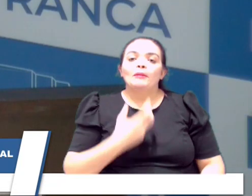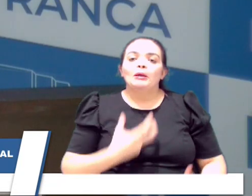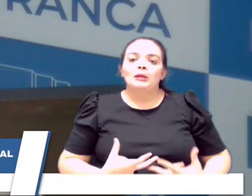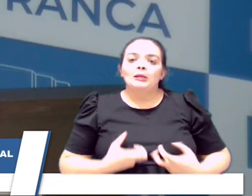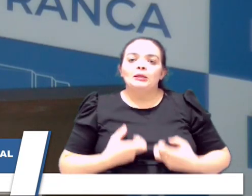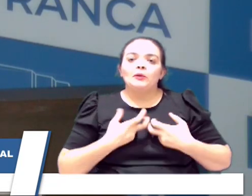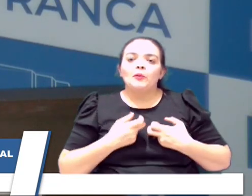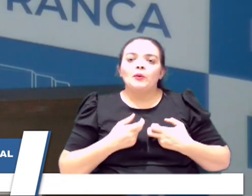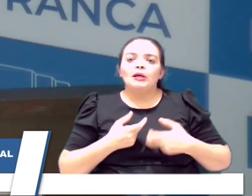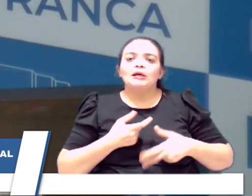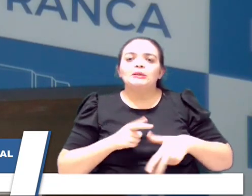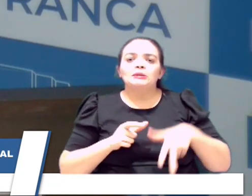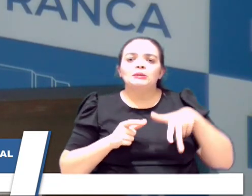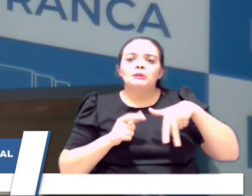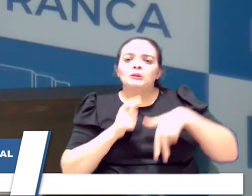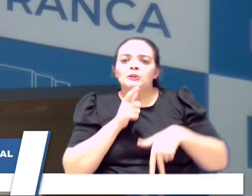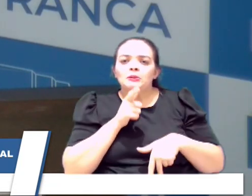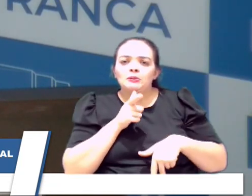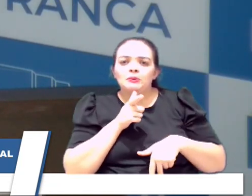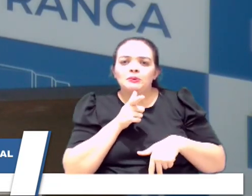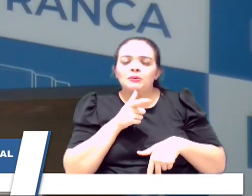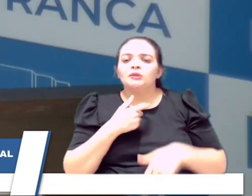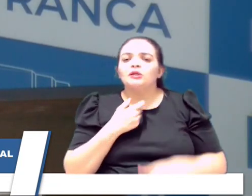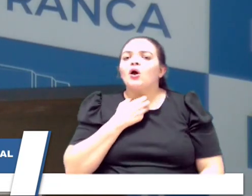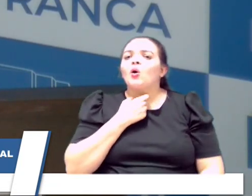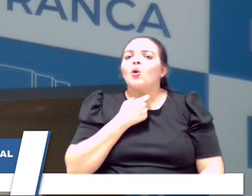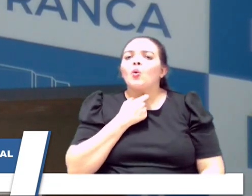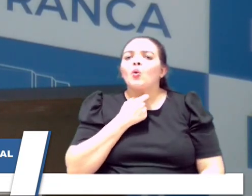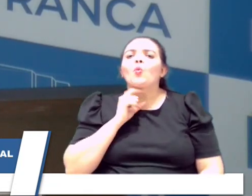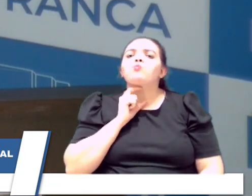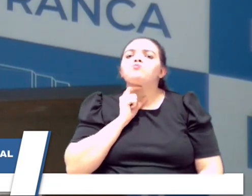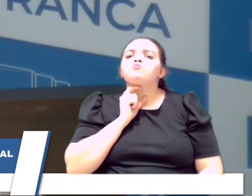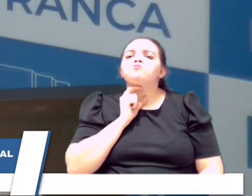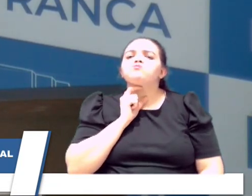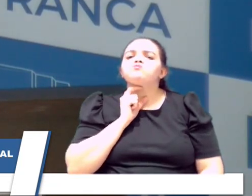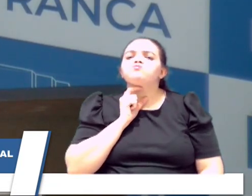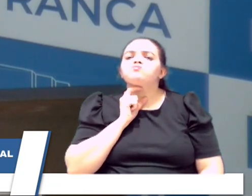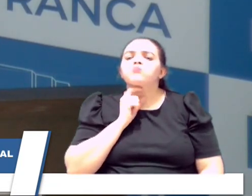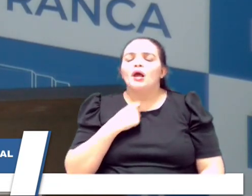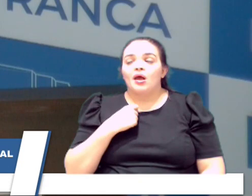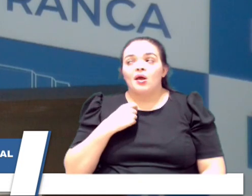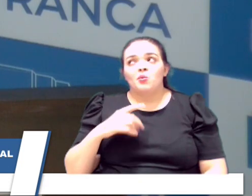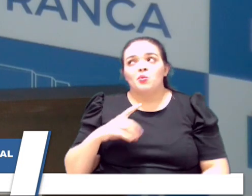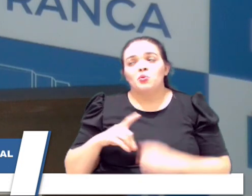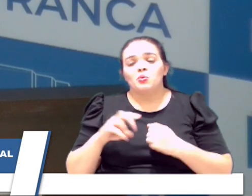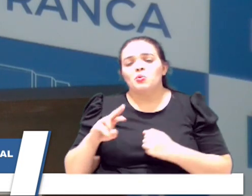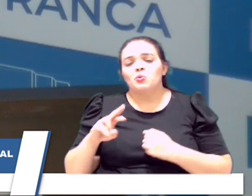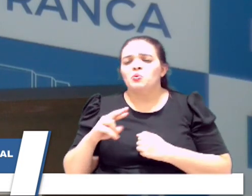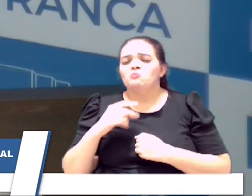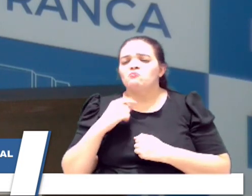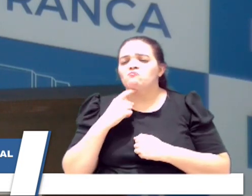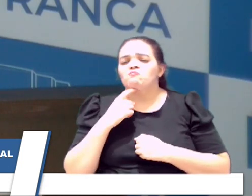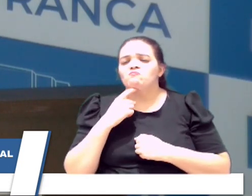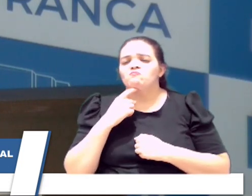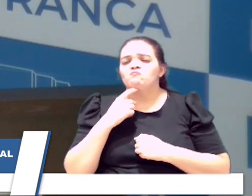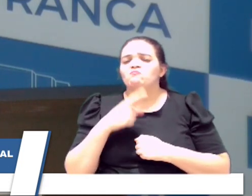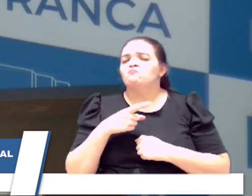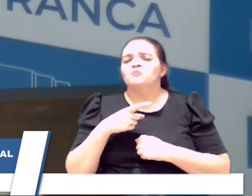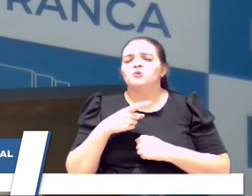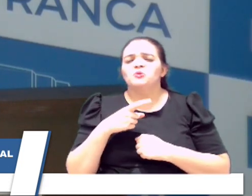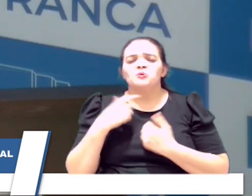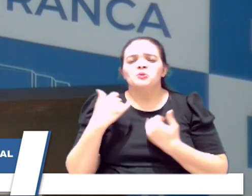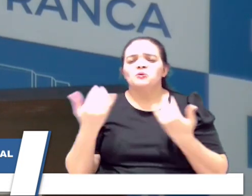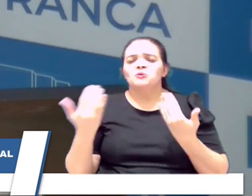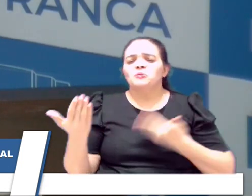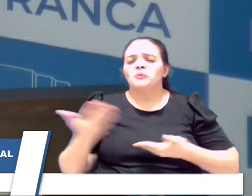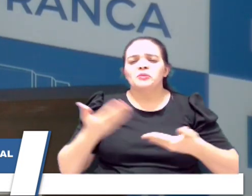linfonodo de 8 centímetros no pescoço. Era gigantesco. E ele falava assim: doutor, eu não aguento fazer mais a quimioterapia.